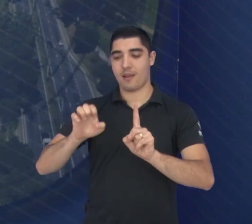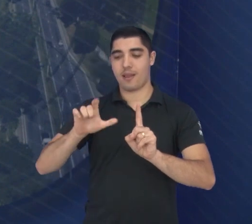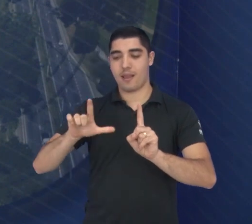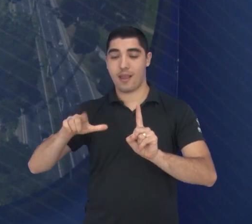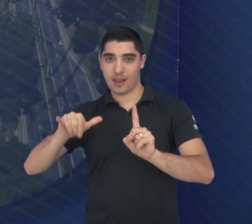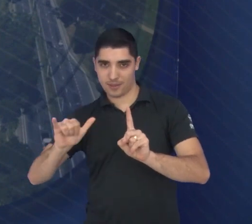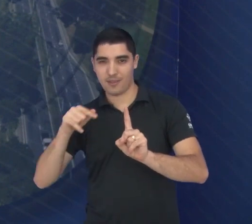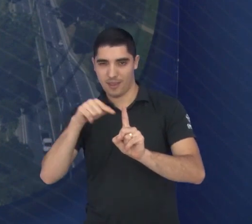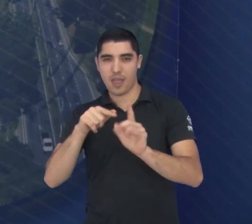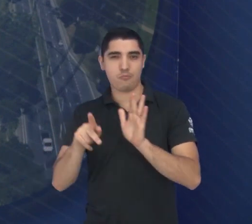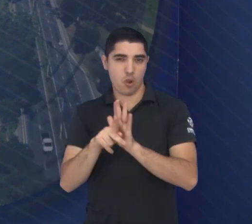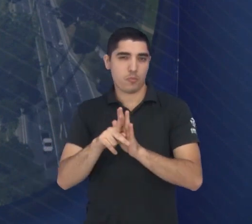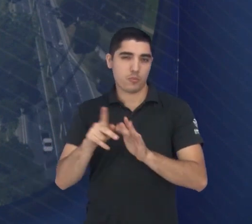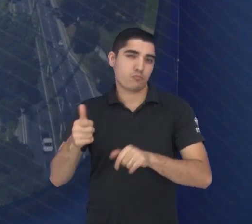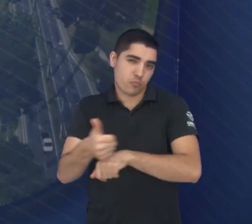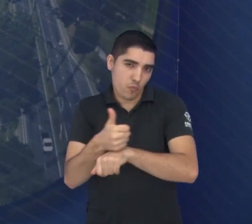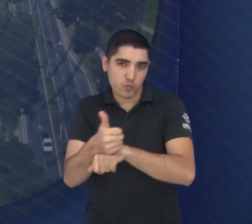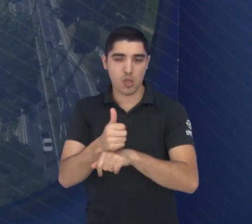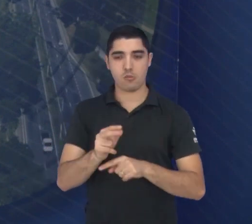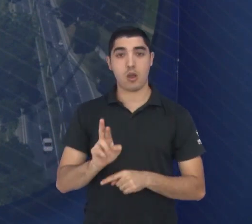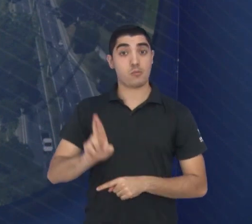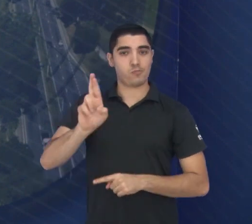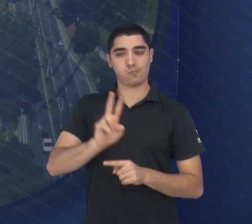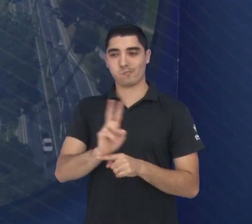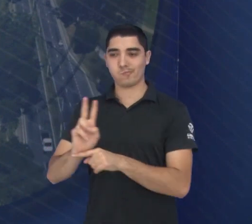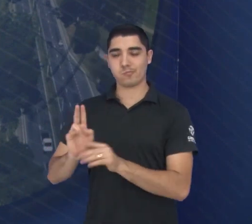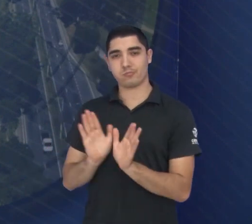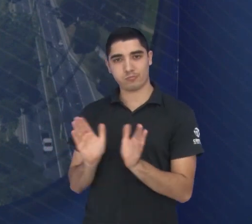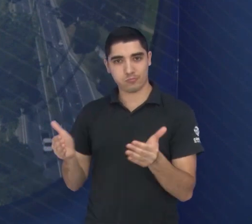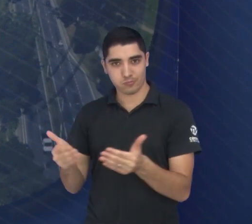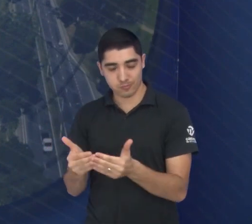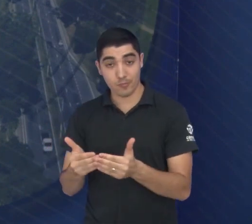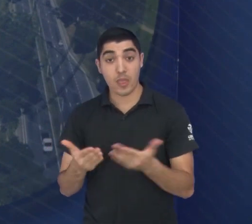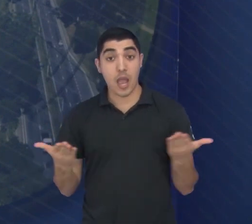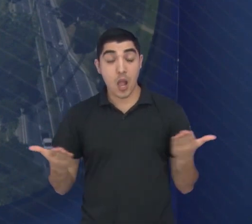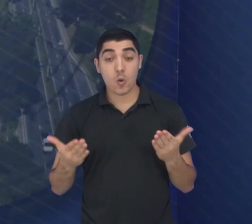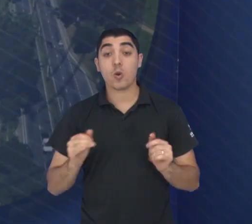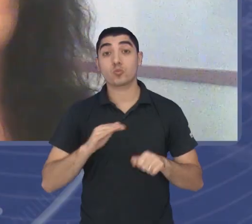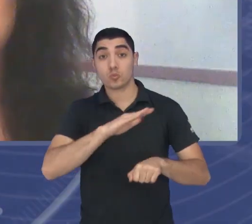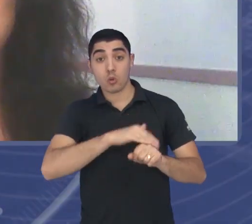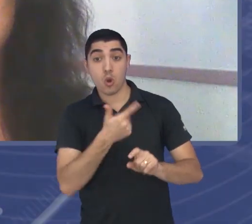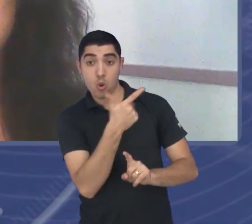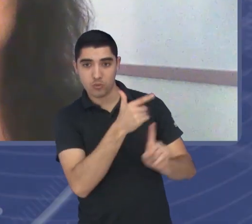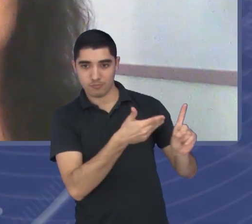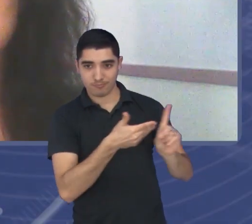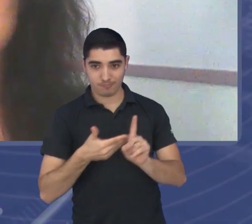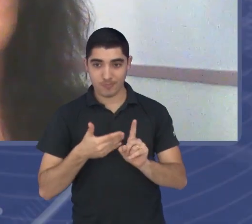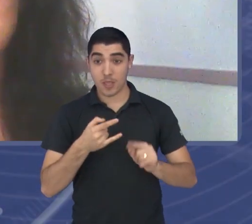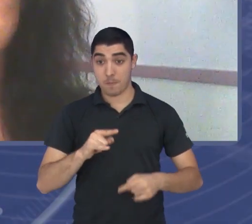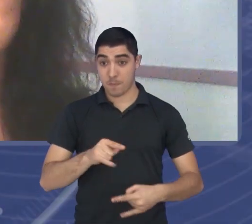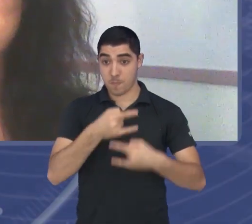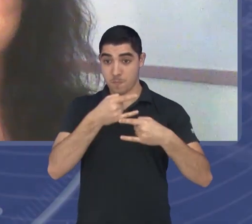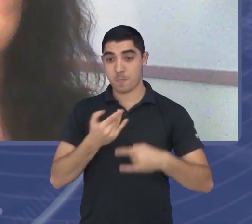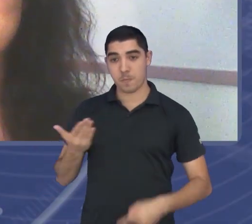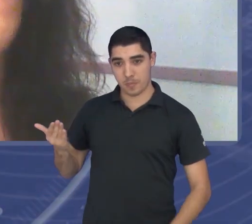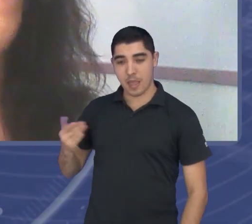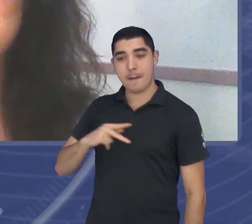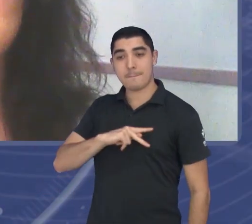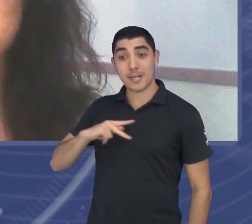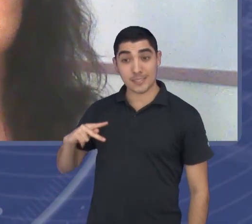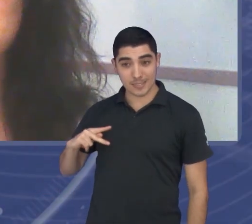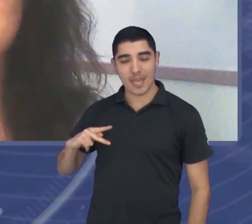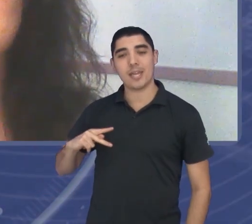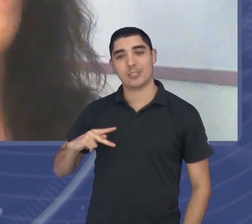para chamar também uma outra convidada que vai participar conosco, que é a presidente da Associação de Síndicos do Vale do Paraíba